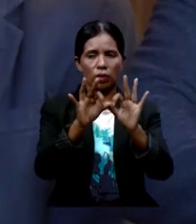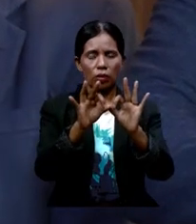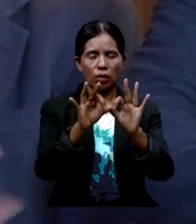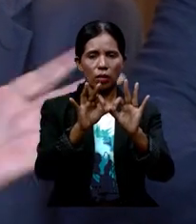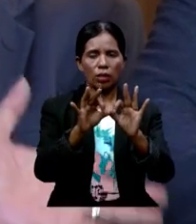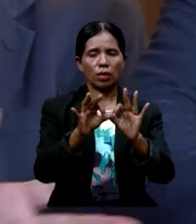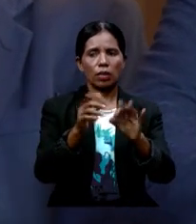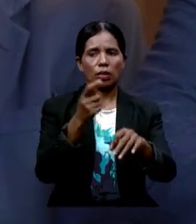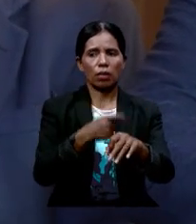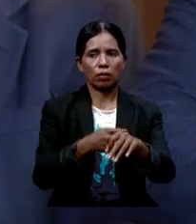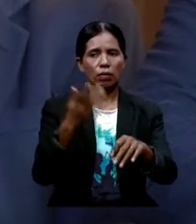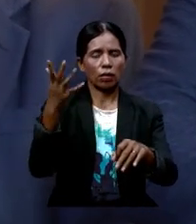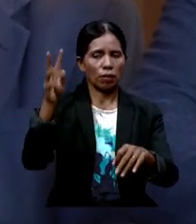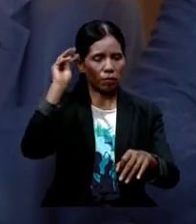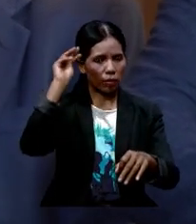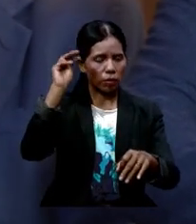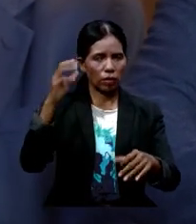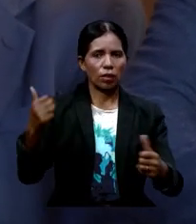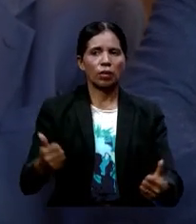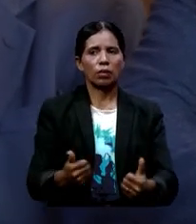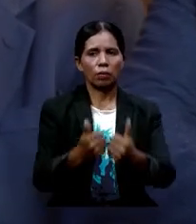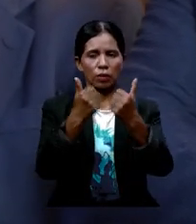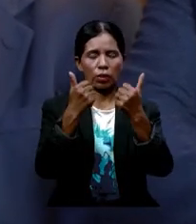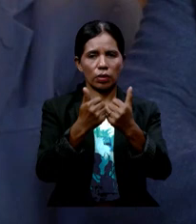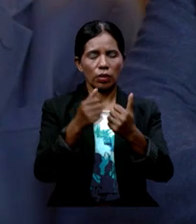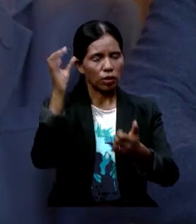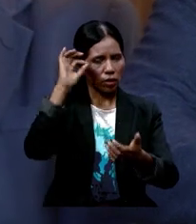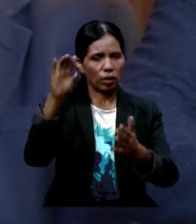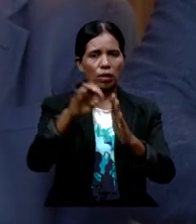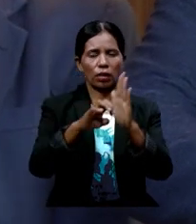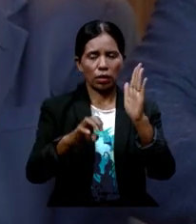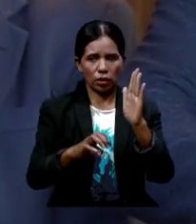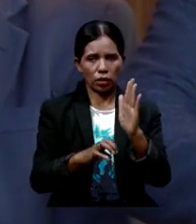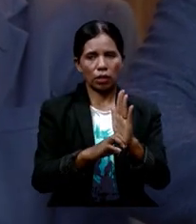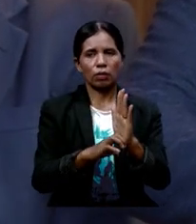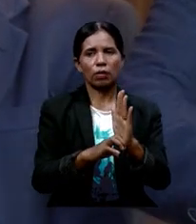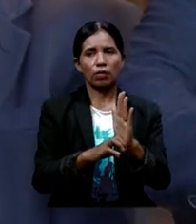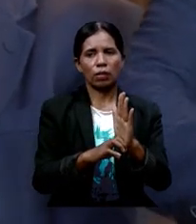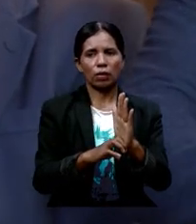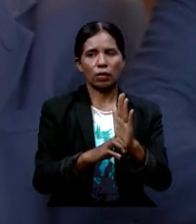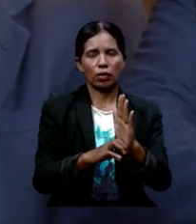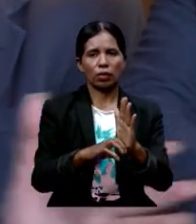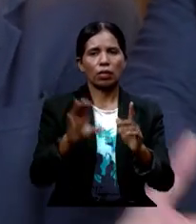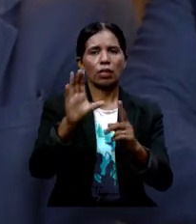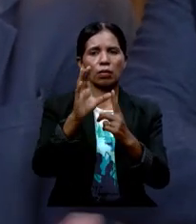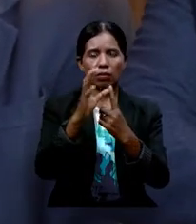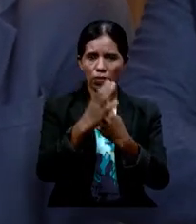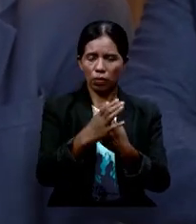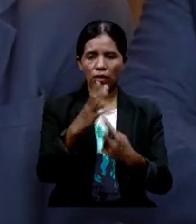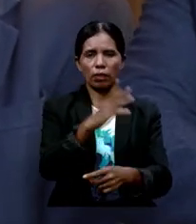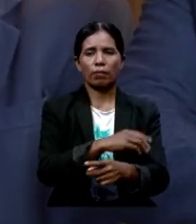ia Ministro de Esporto, Secretário de Estado, Arte e Cultura,